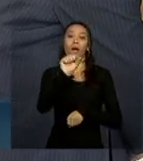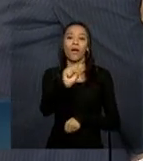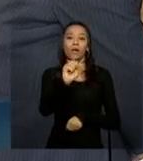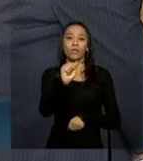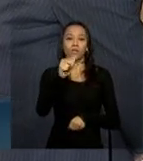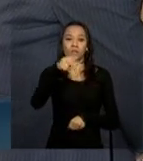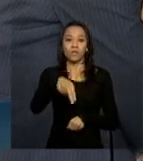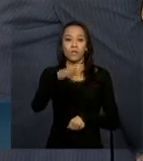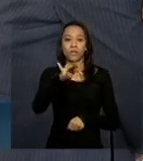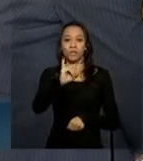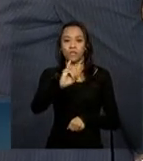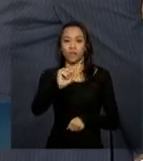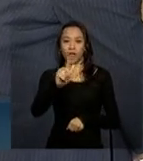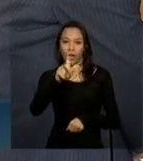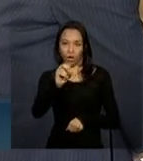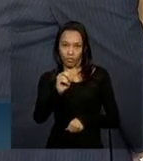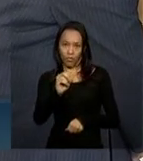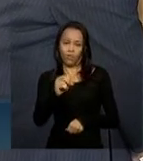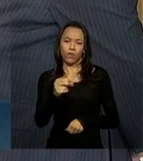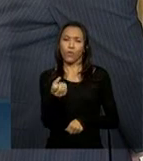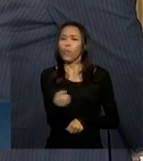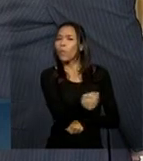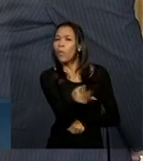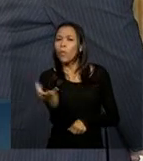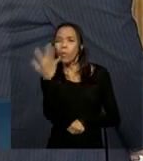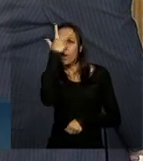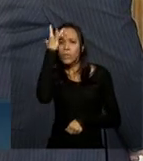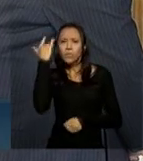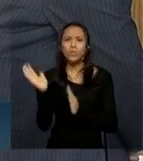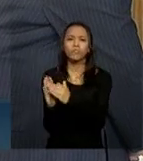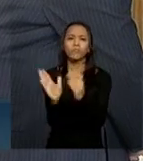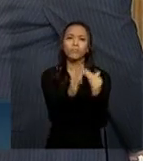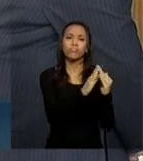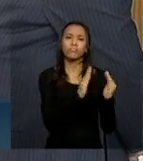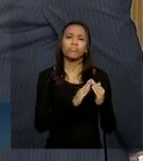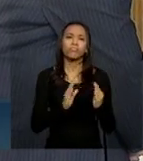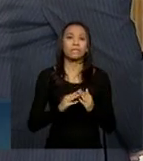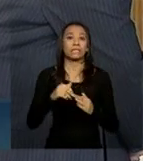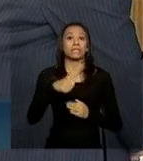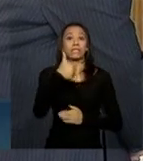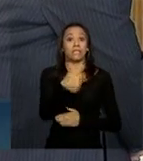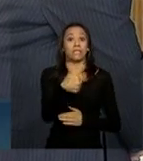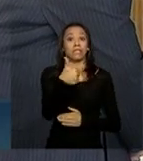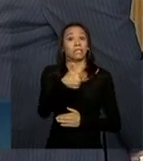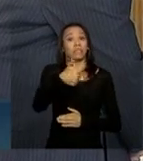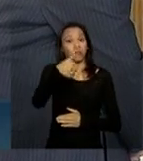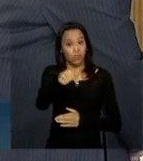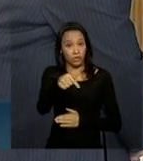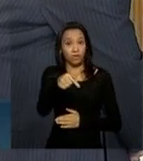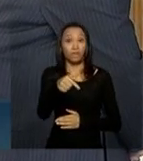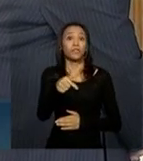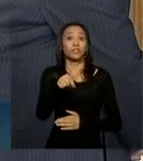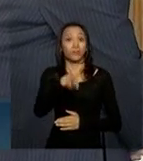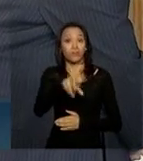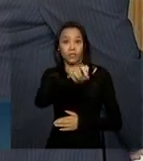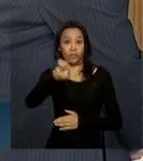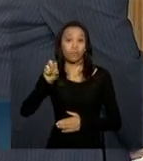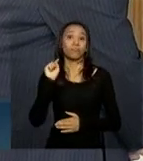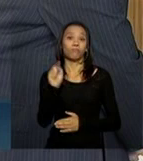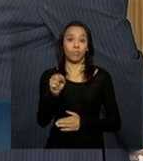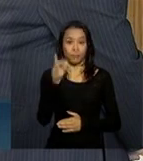aí aproximadamente 17 milhões e meio de habitantes. Um país